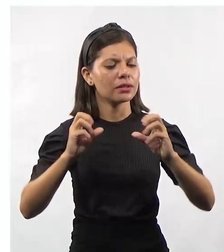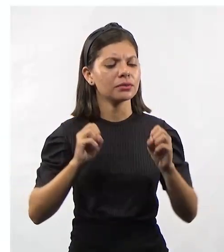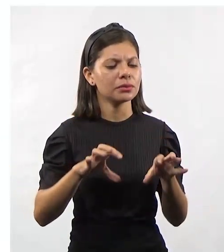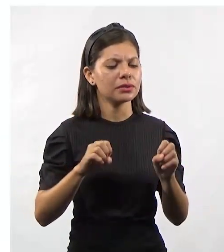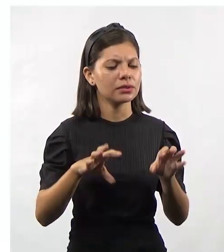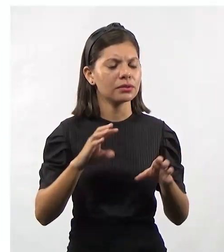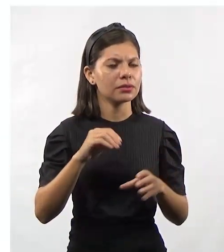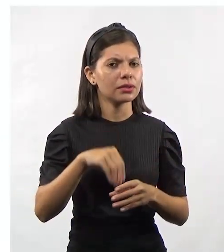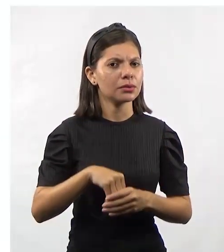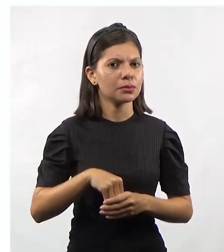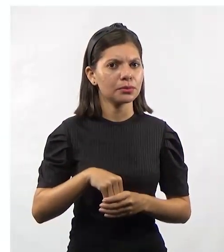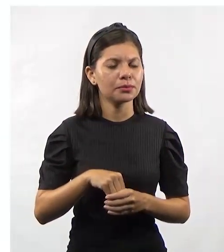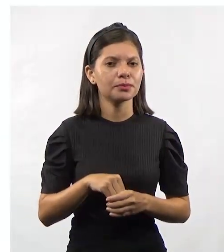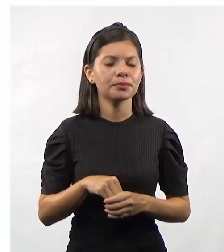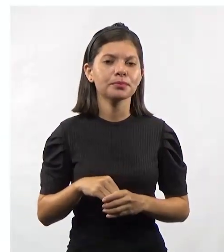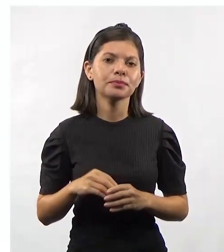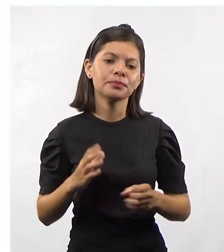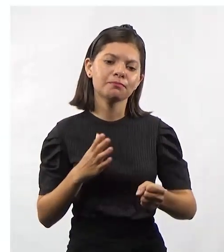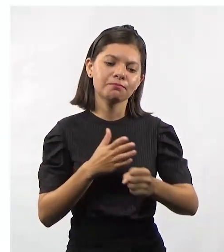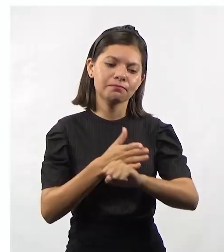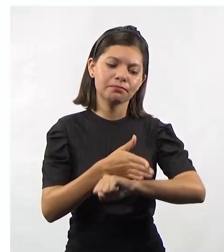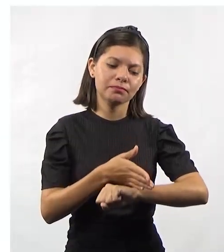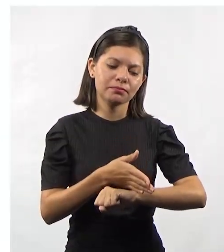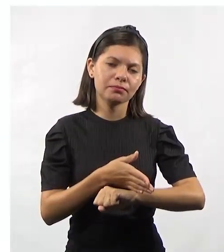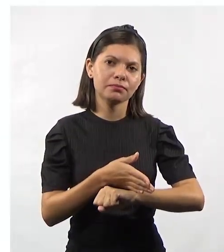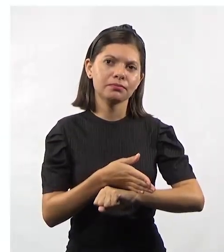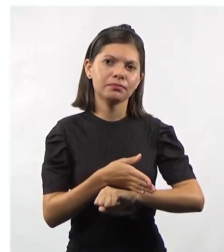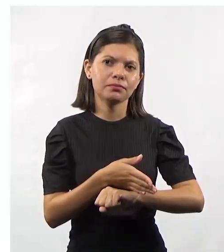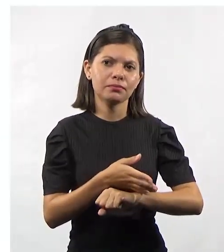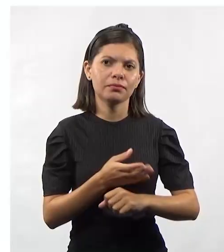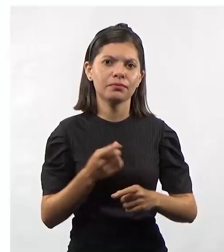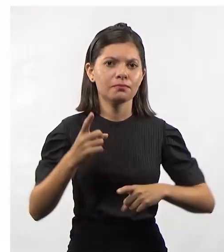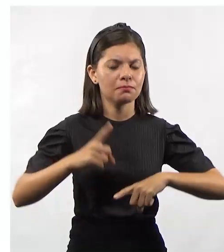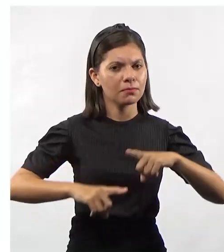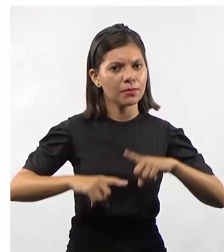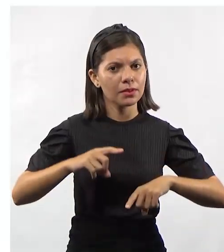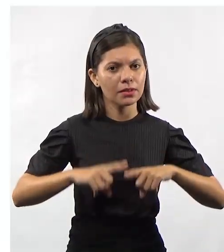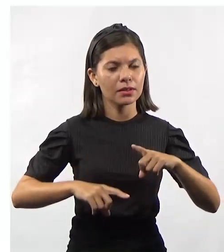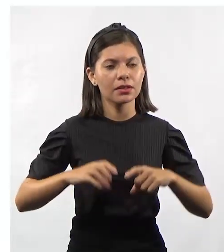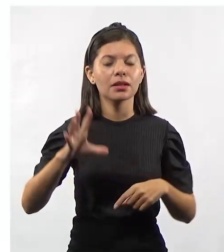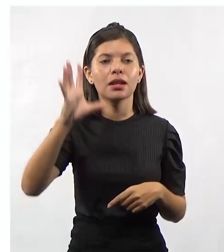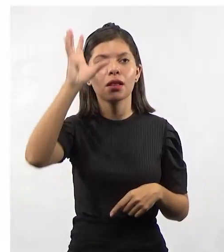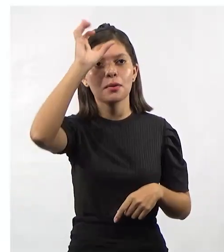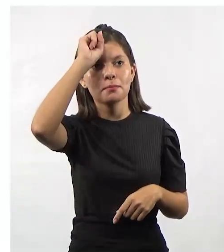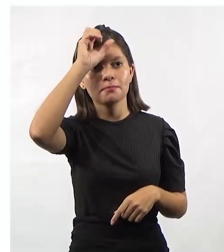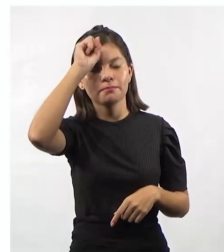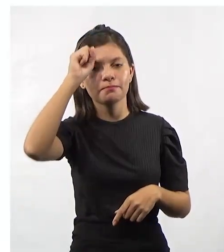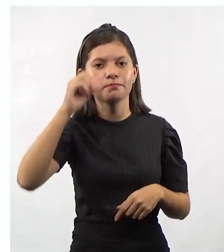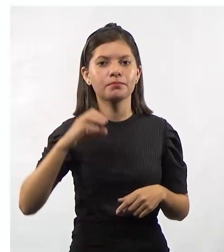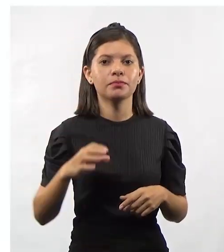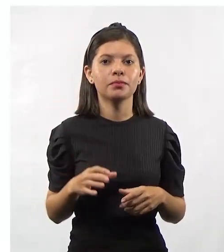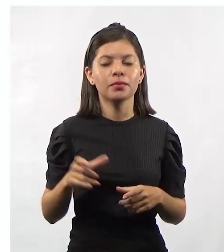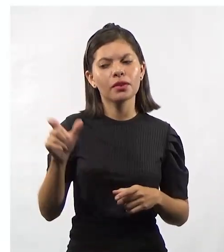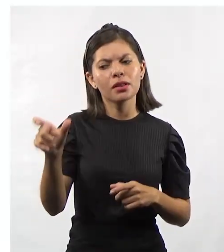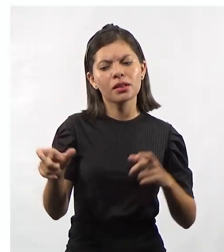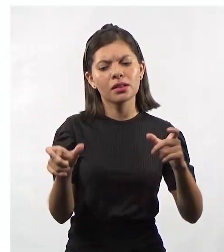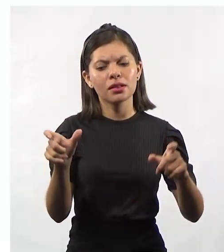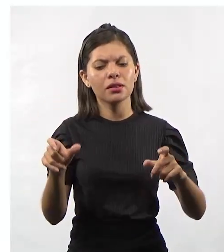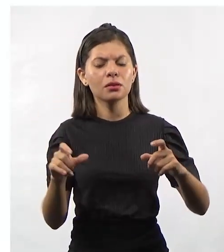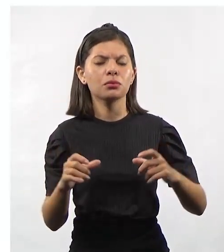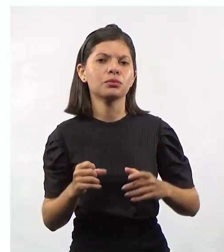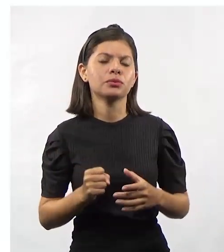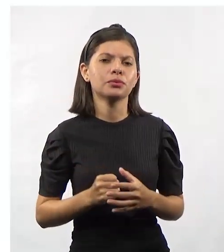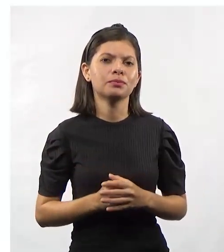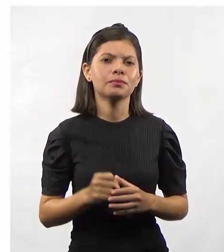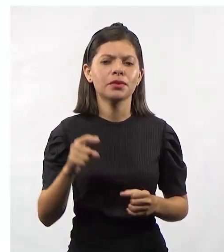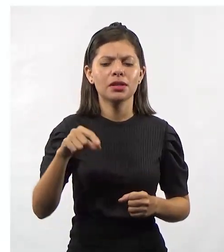ensino, já que daria acesso intelectual e material à aprendizagem de todos os indivíduos. Então,